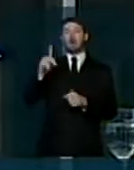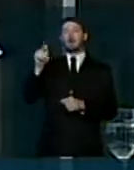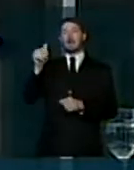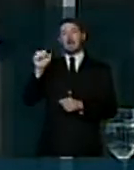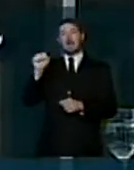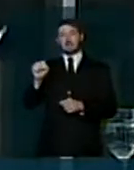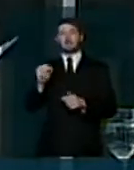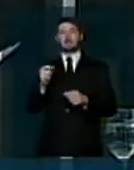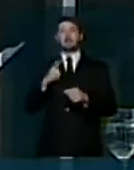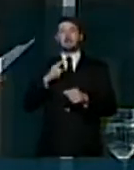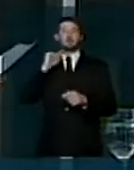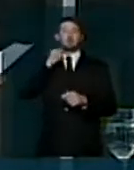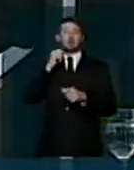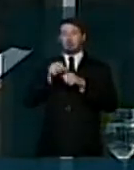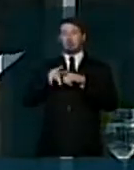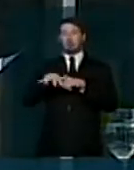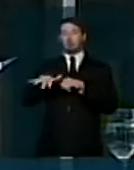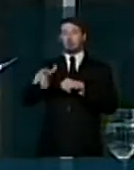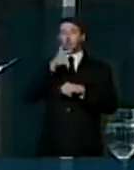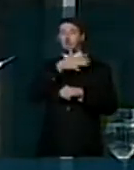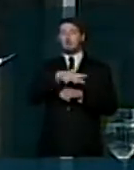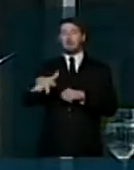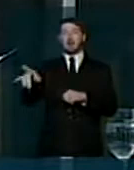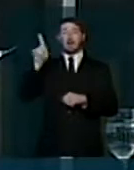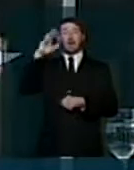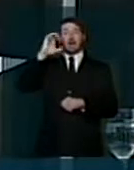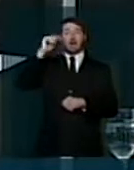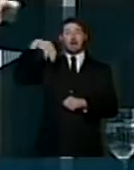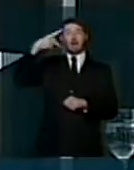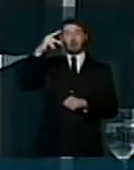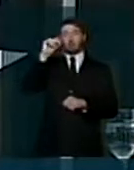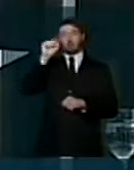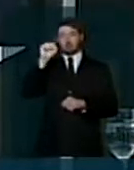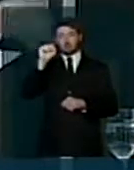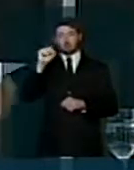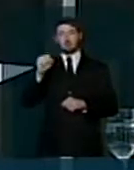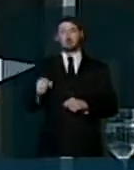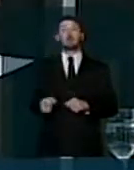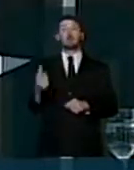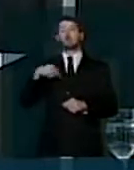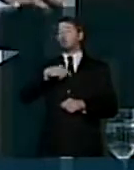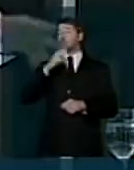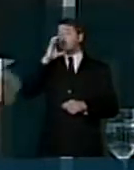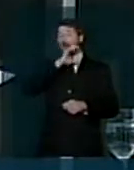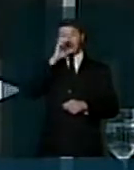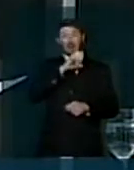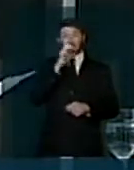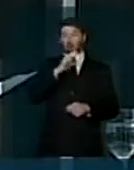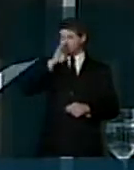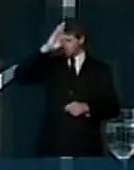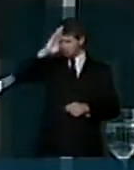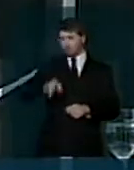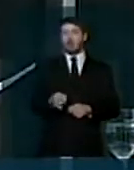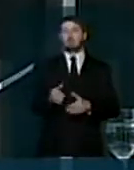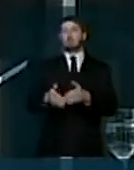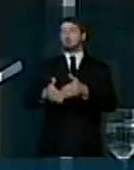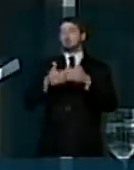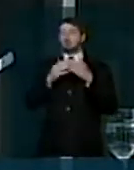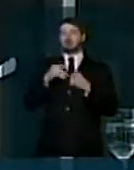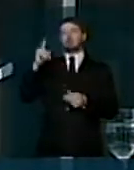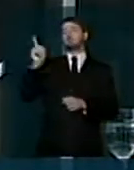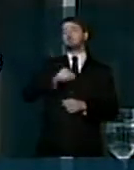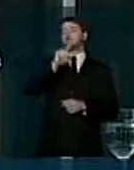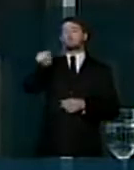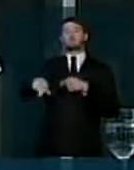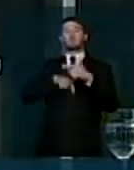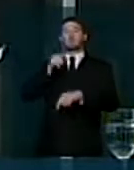teve vazamento na bacia de Campos, nós já de imediato, in limine, nós pedimos a